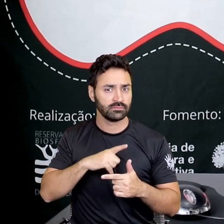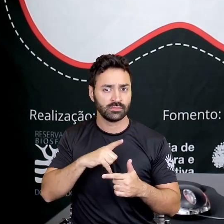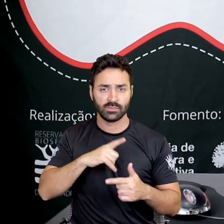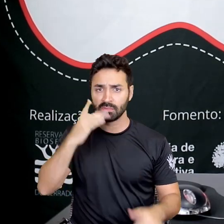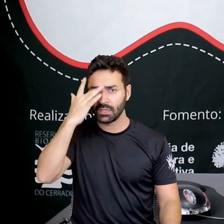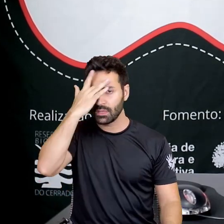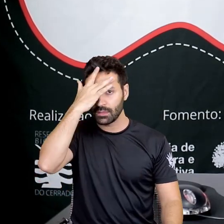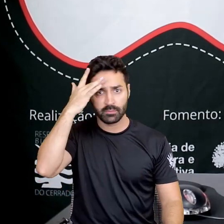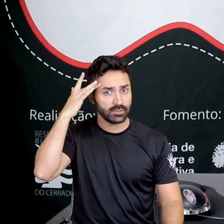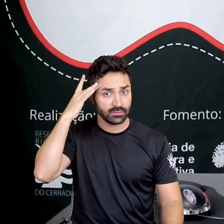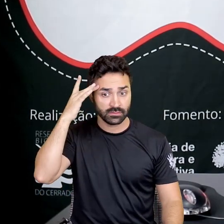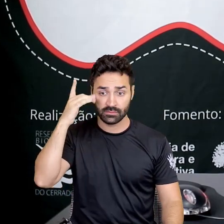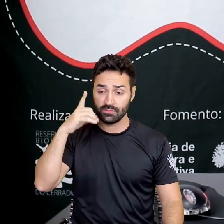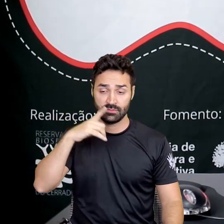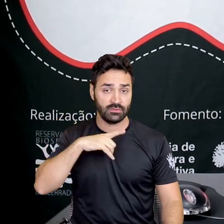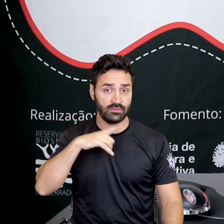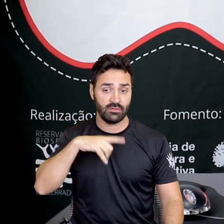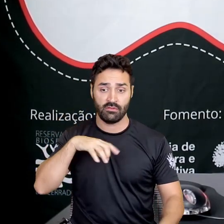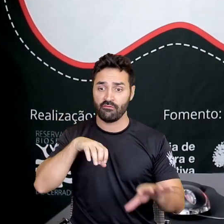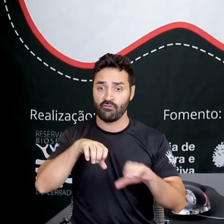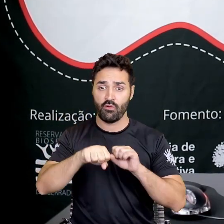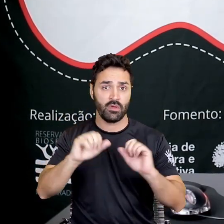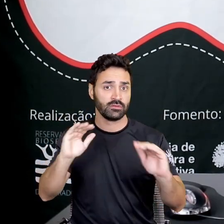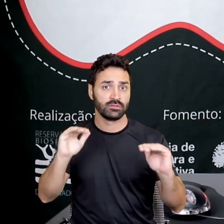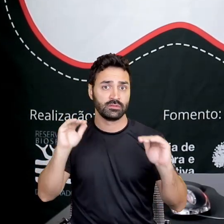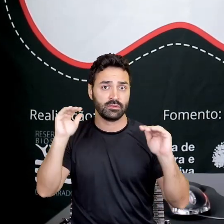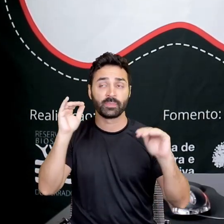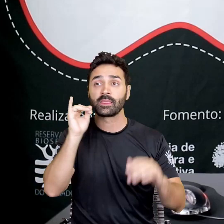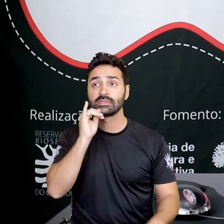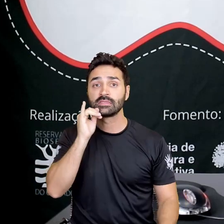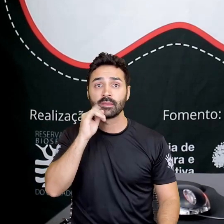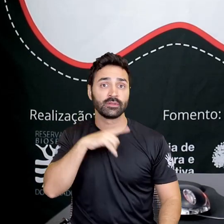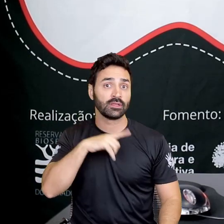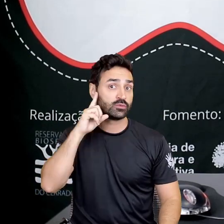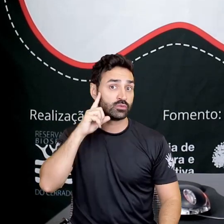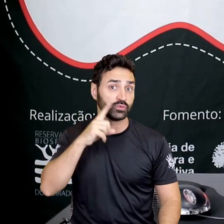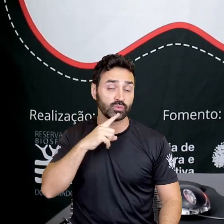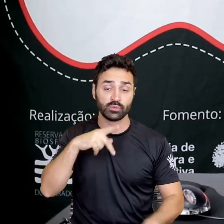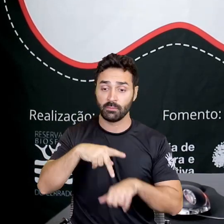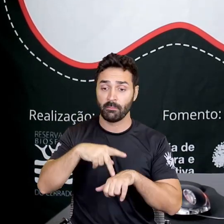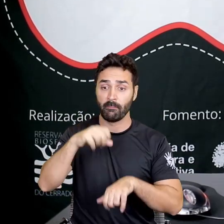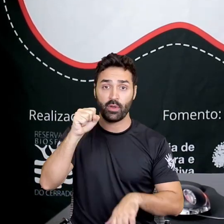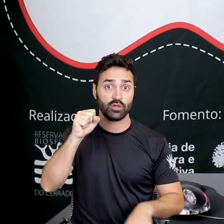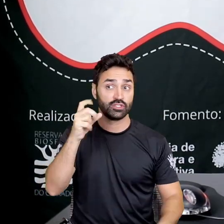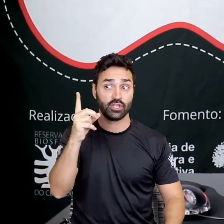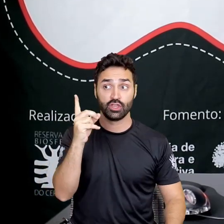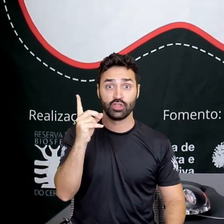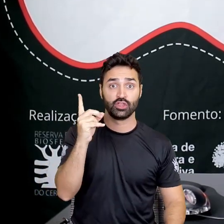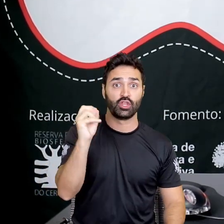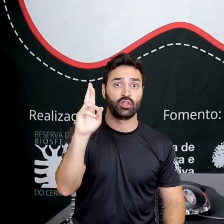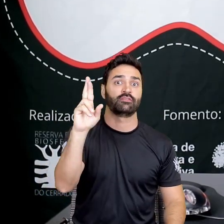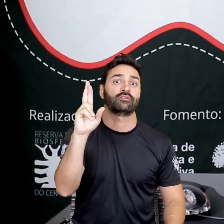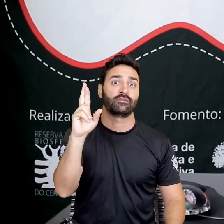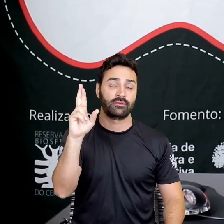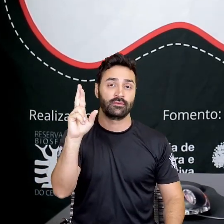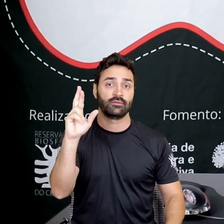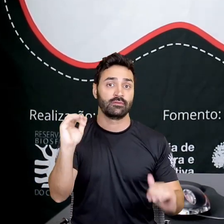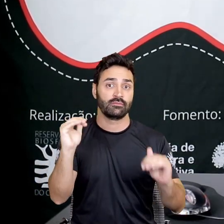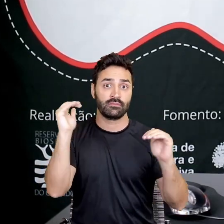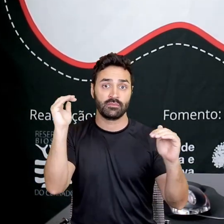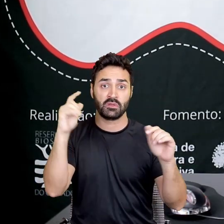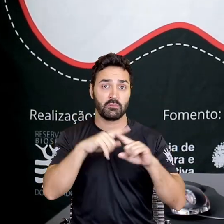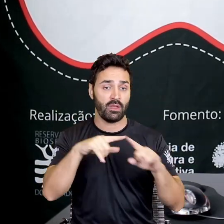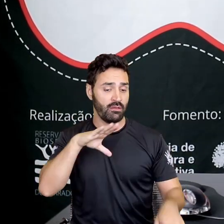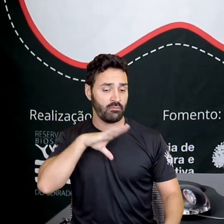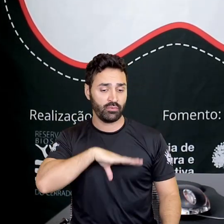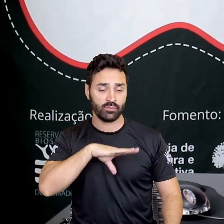formações ímpares. Eu conheço, por exemplo, surdos que têm pós-doutorado e que não usam a língua portuguesa,